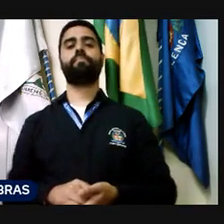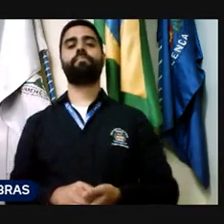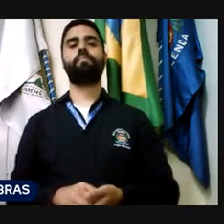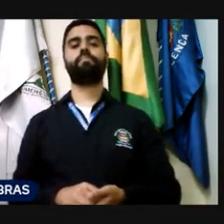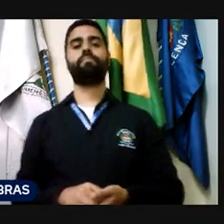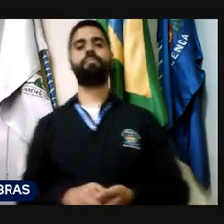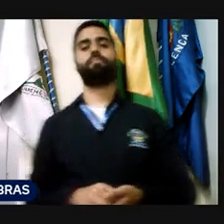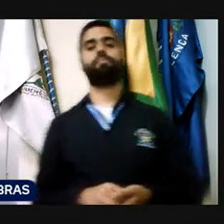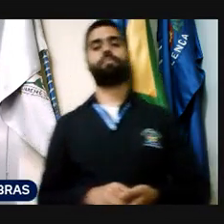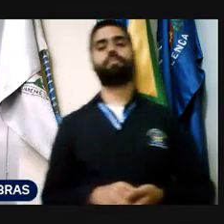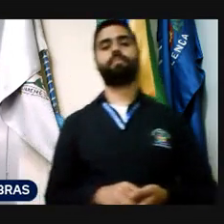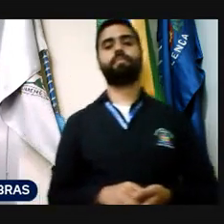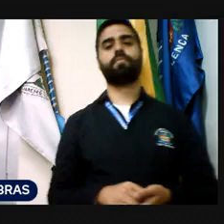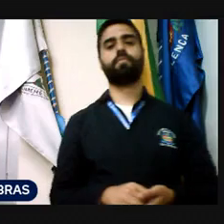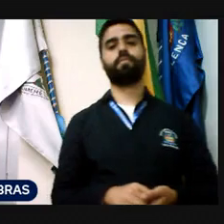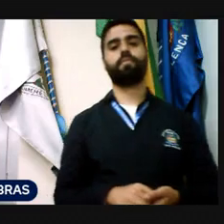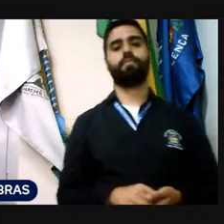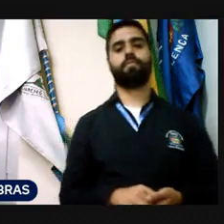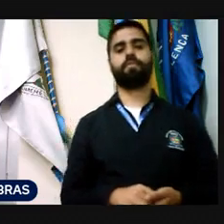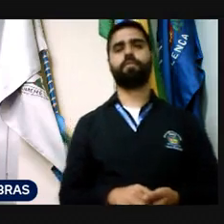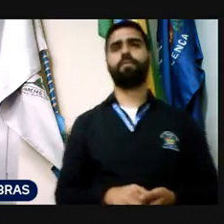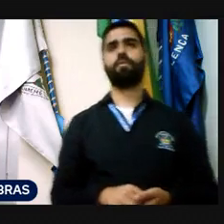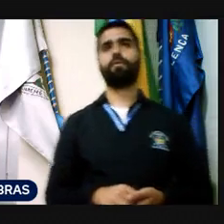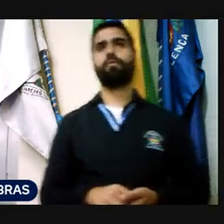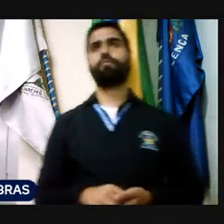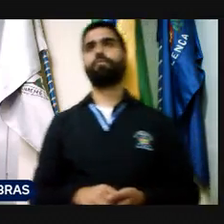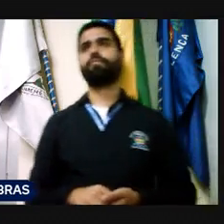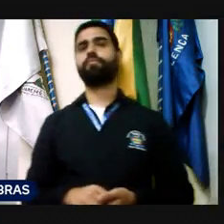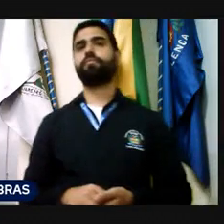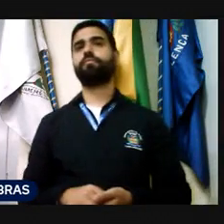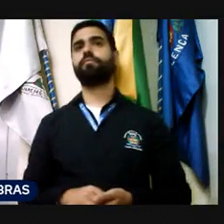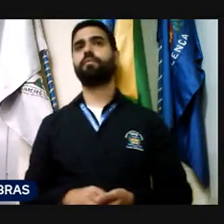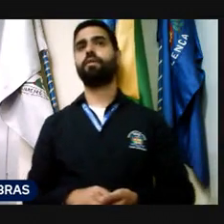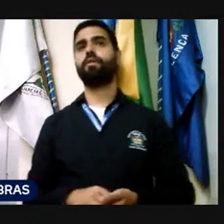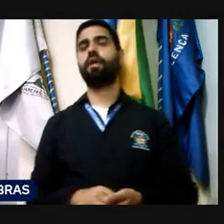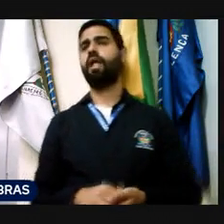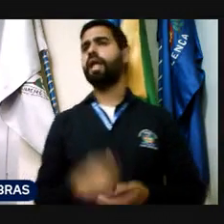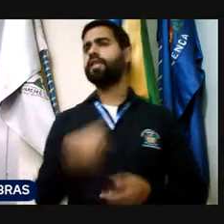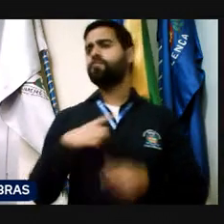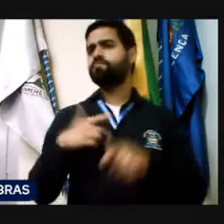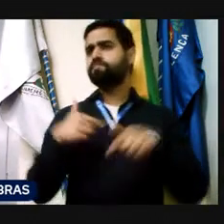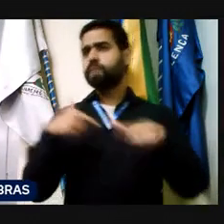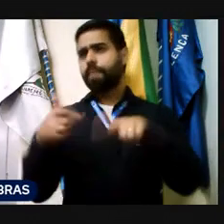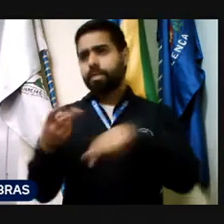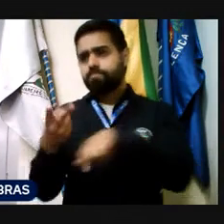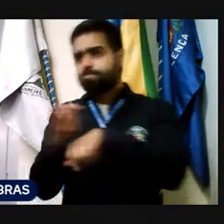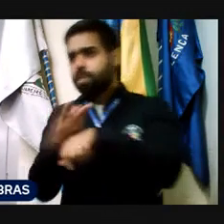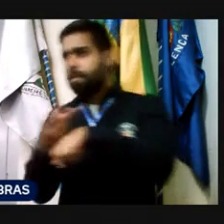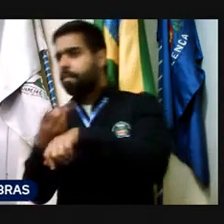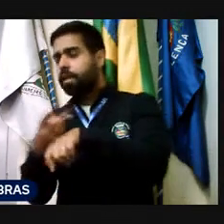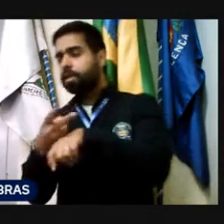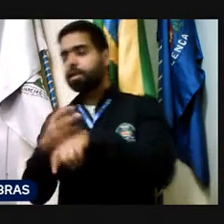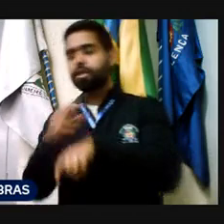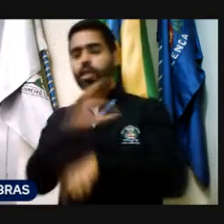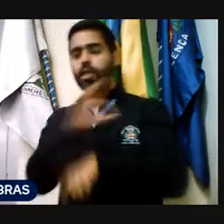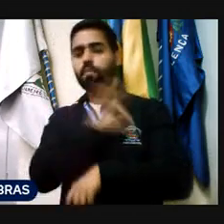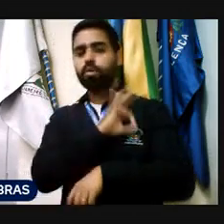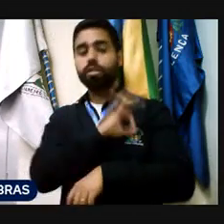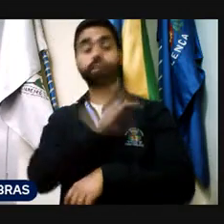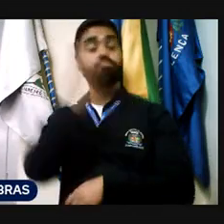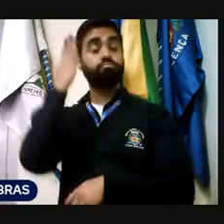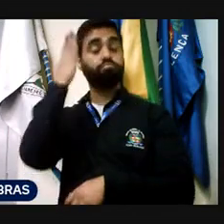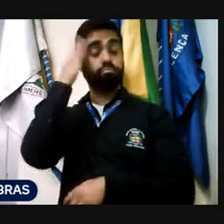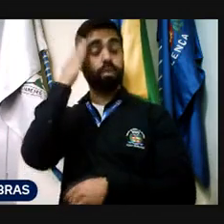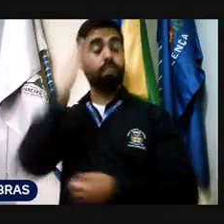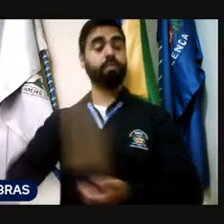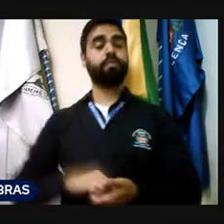vieram, depois de um serviço de inteligência da polícia, em que a gente sabe, todo